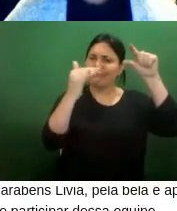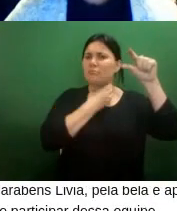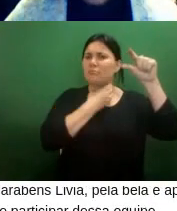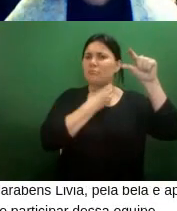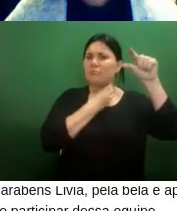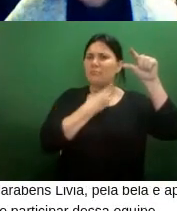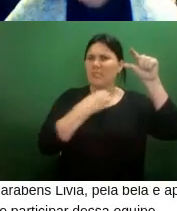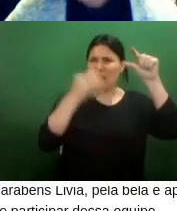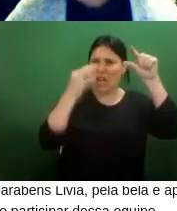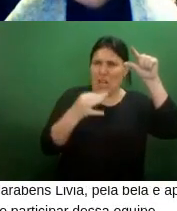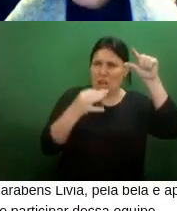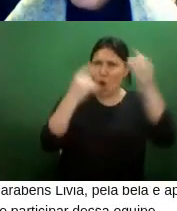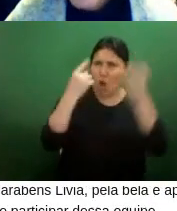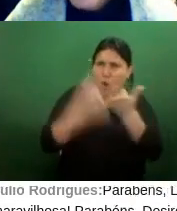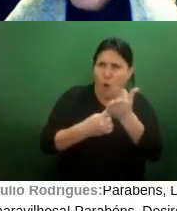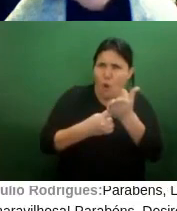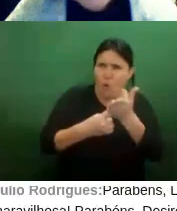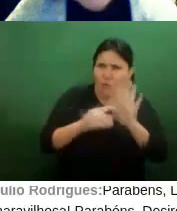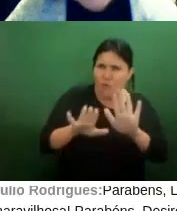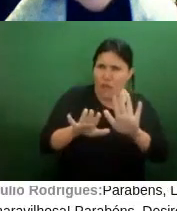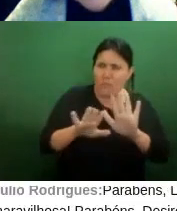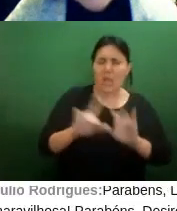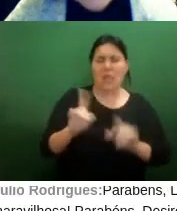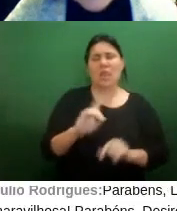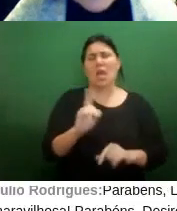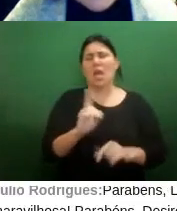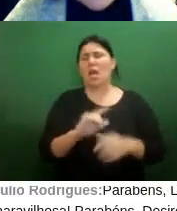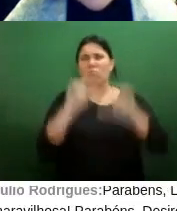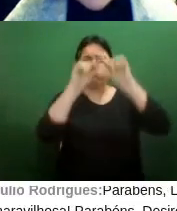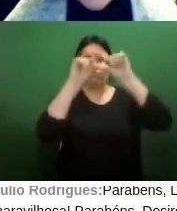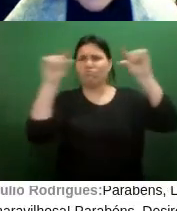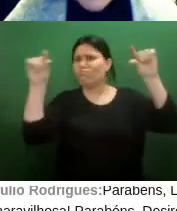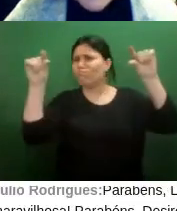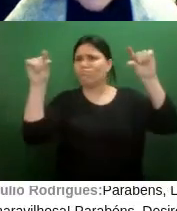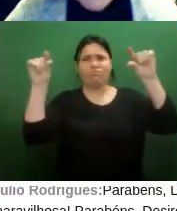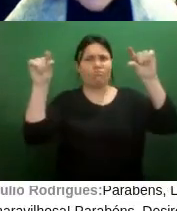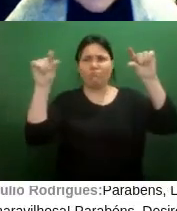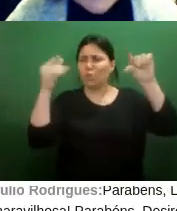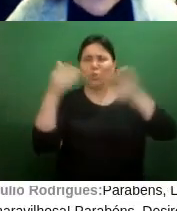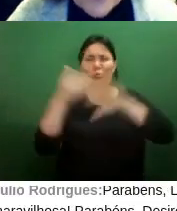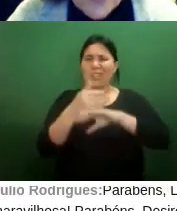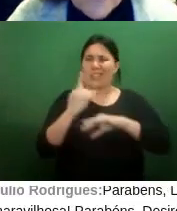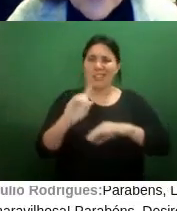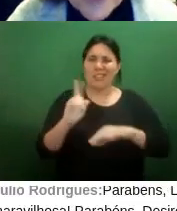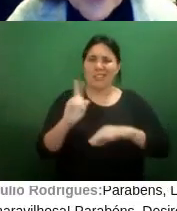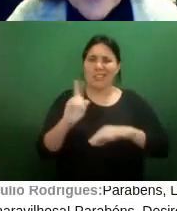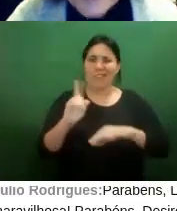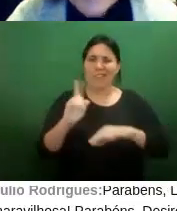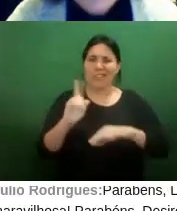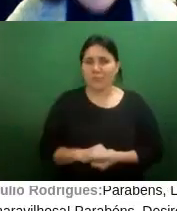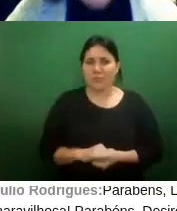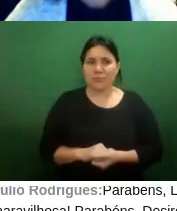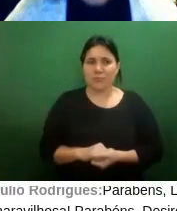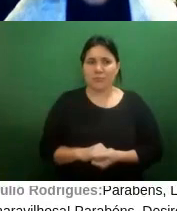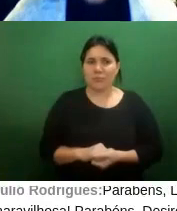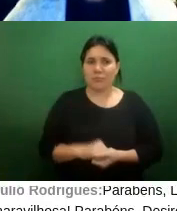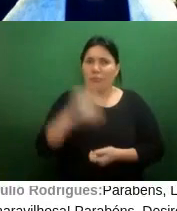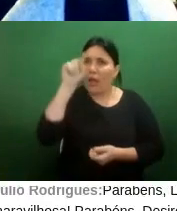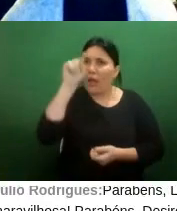confirmar, espera aí, não, ele não está entrando aqui, ó, carregar uma